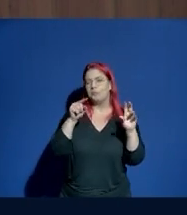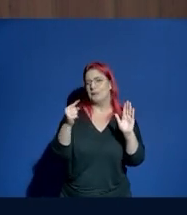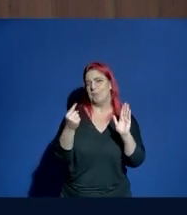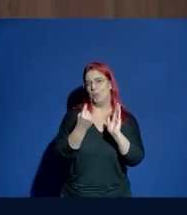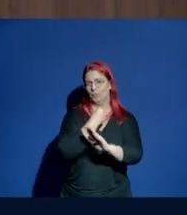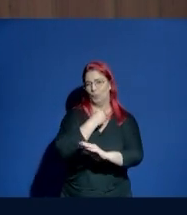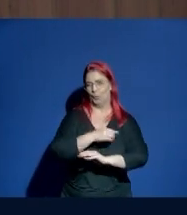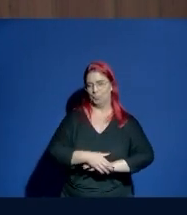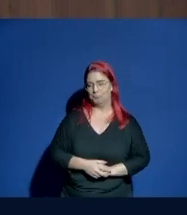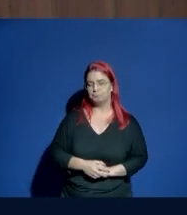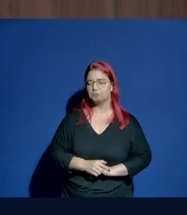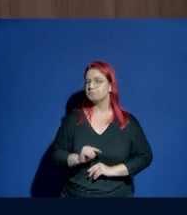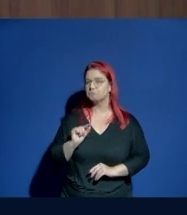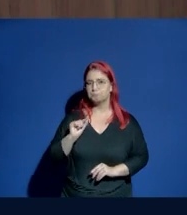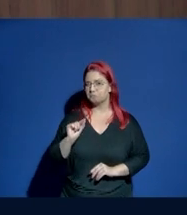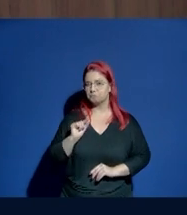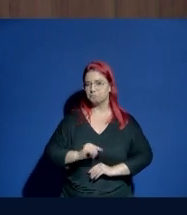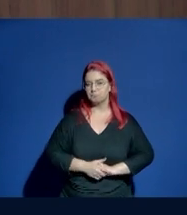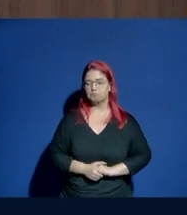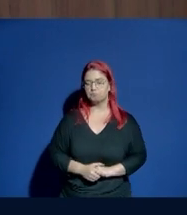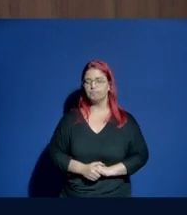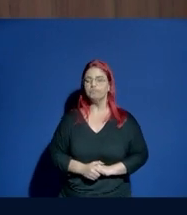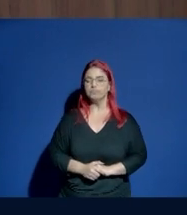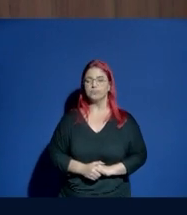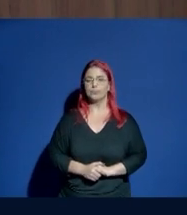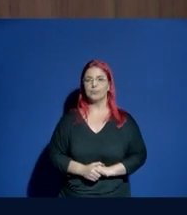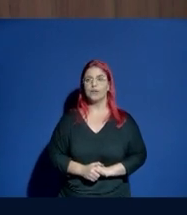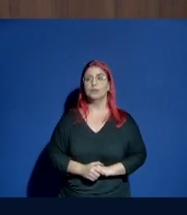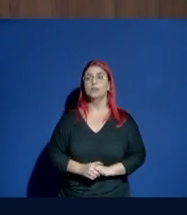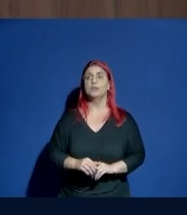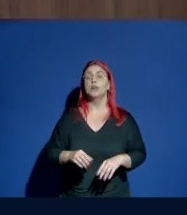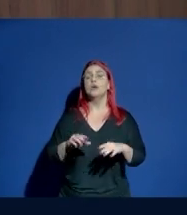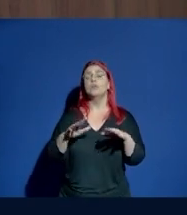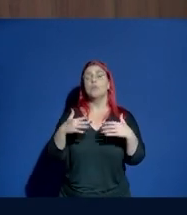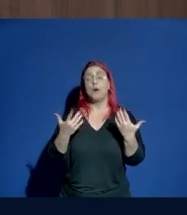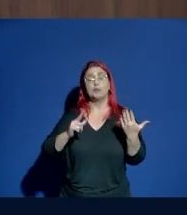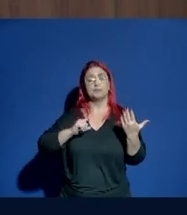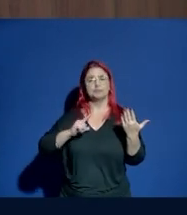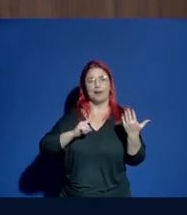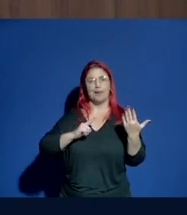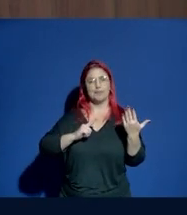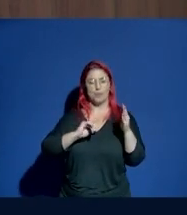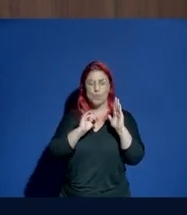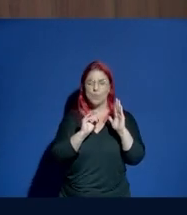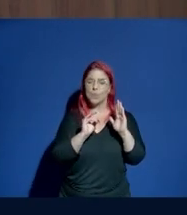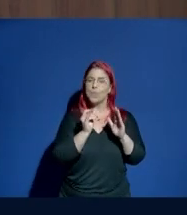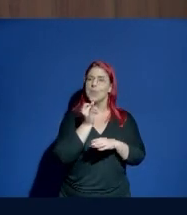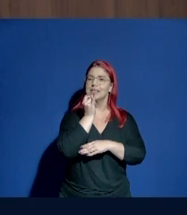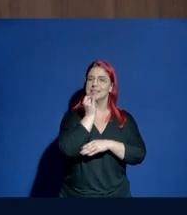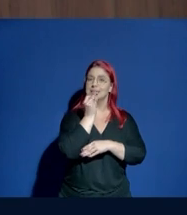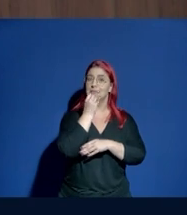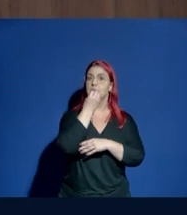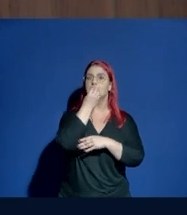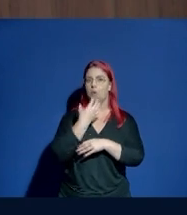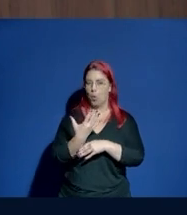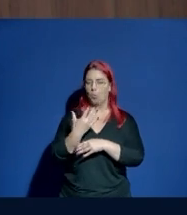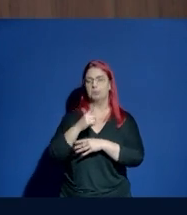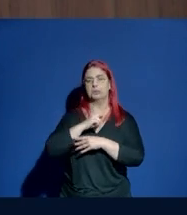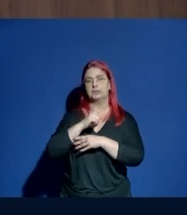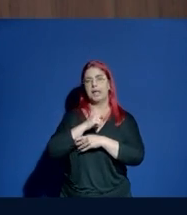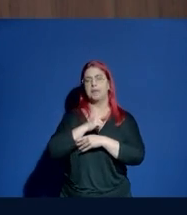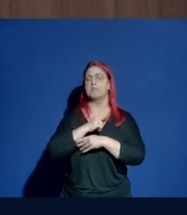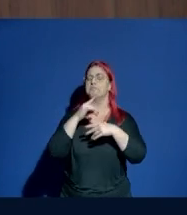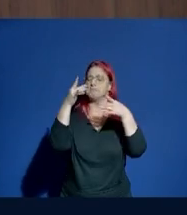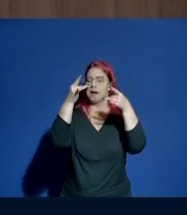é o seguinte quando a gente dá o Bom exemplo e a gente tem as posições muito Claras